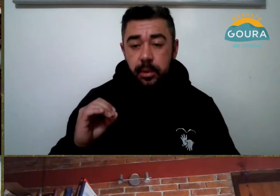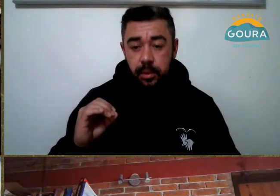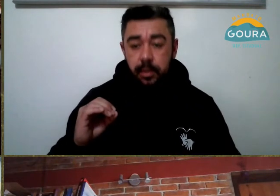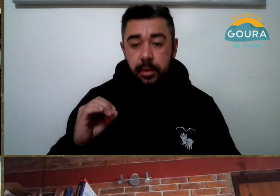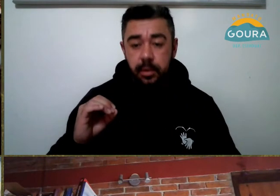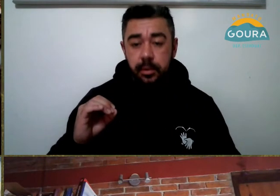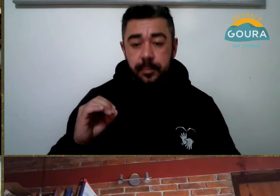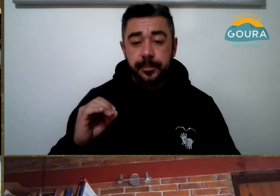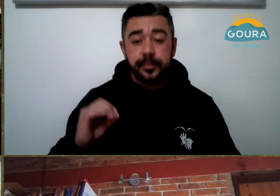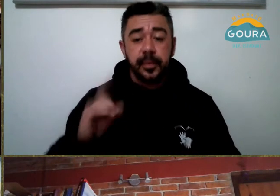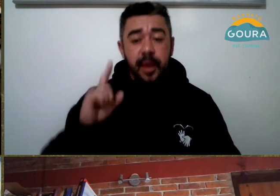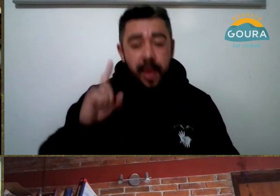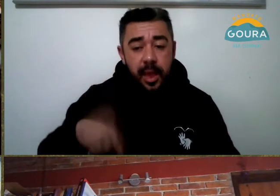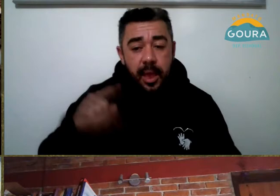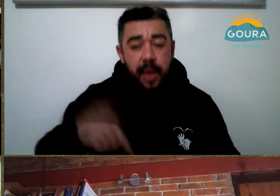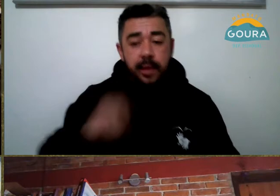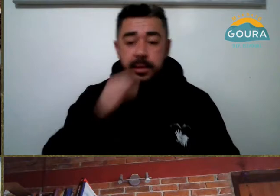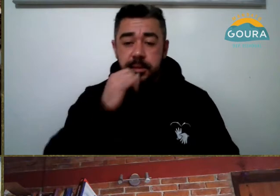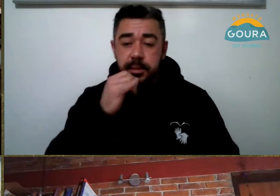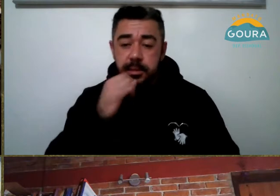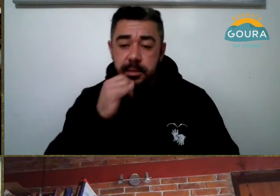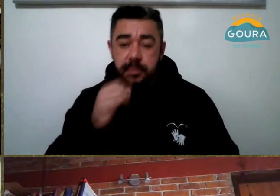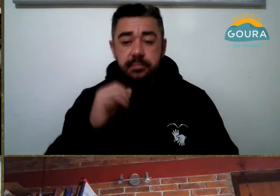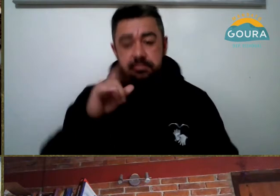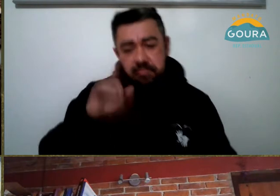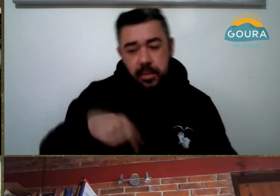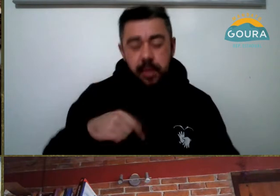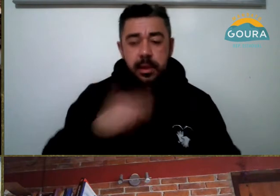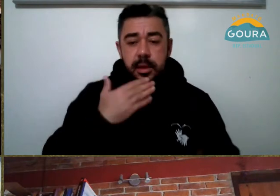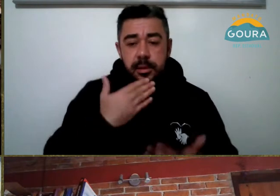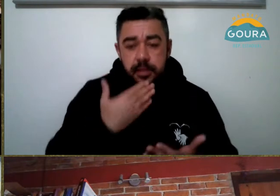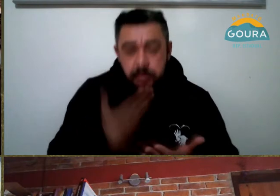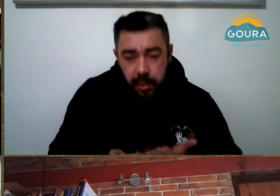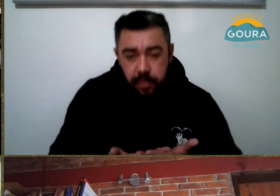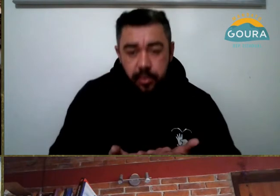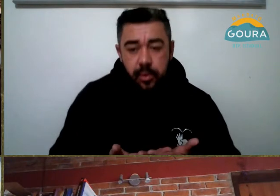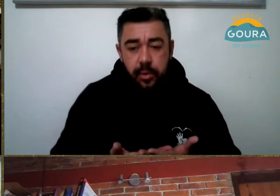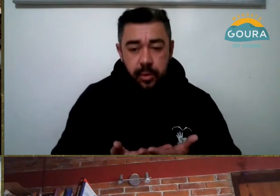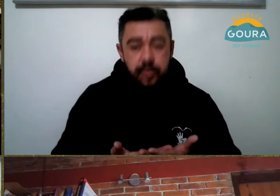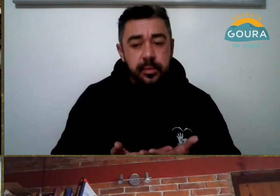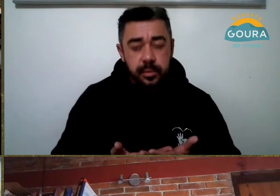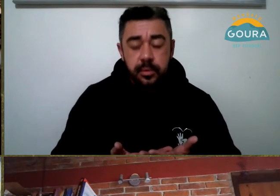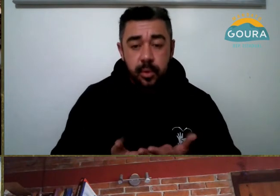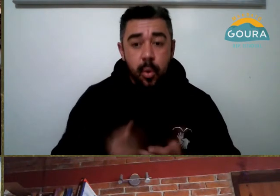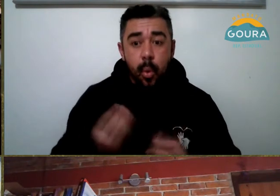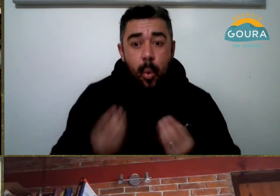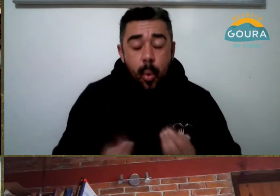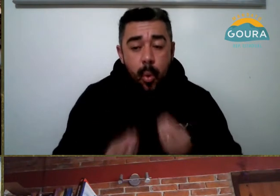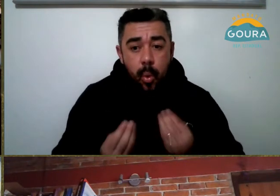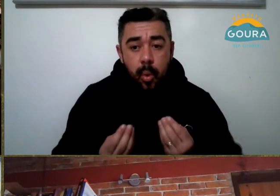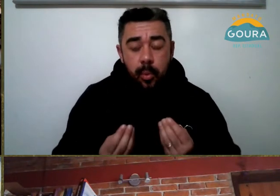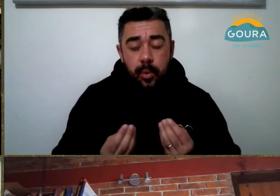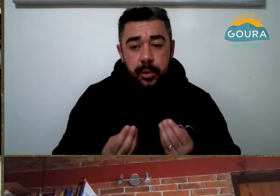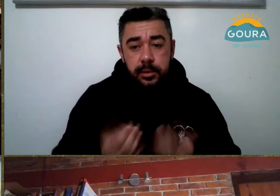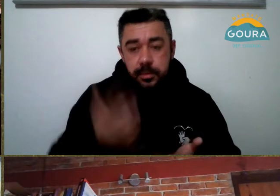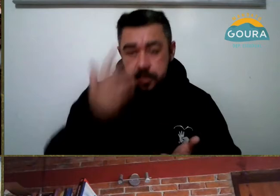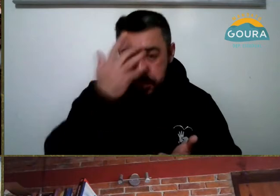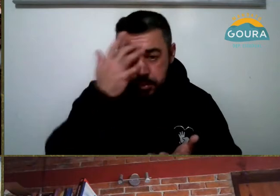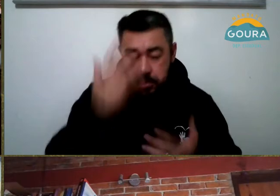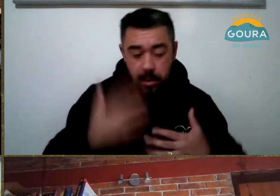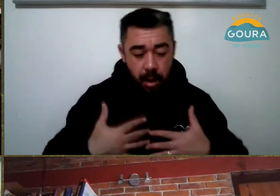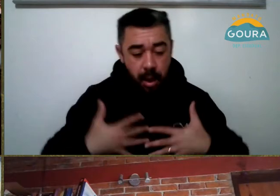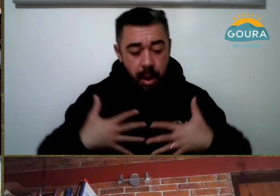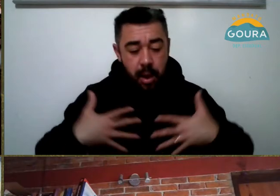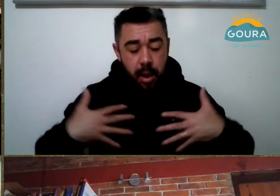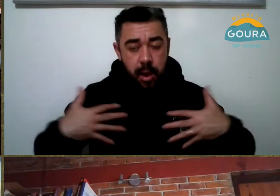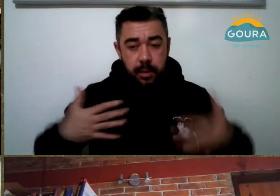e é perfeitamente espantoso o entusiasmo com que as pessoas da minha geração